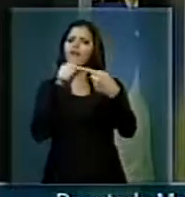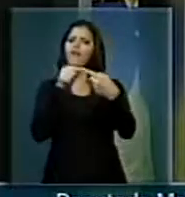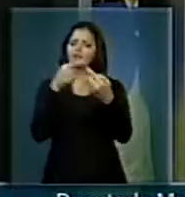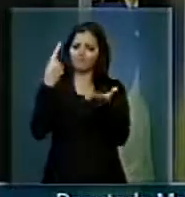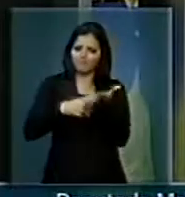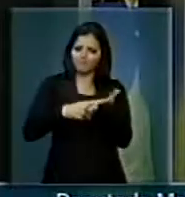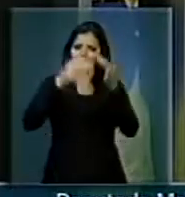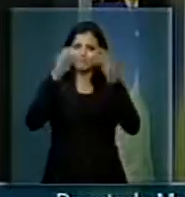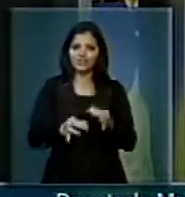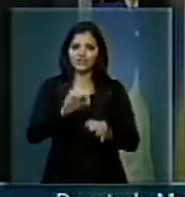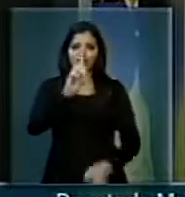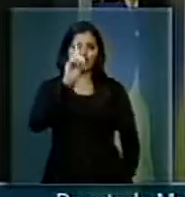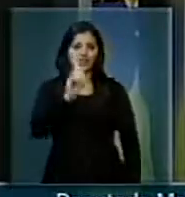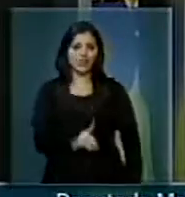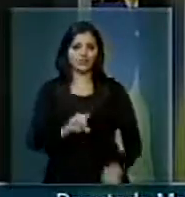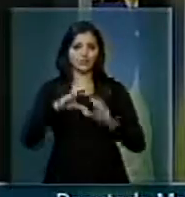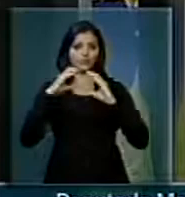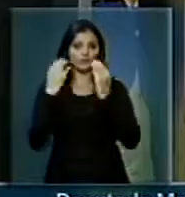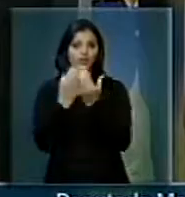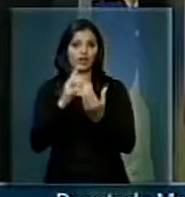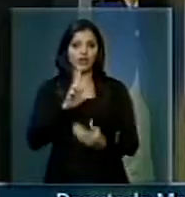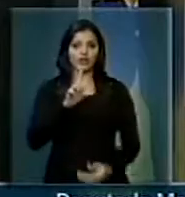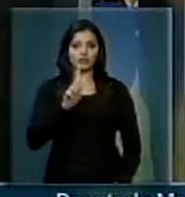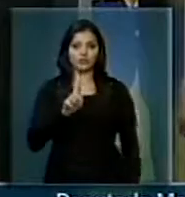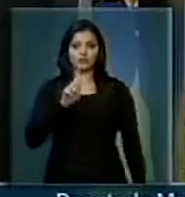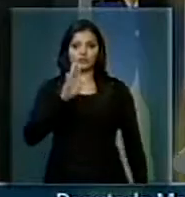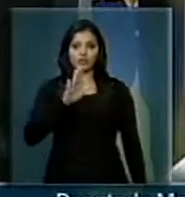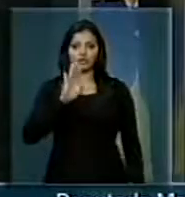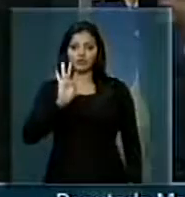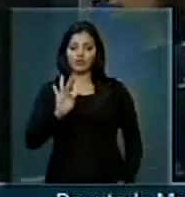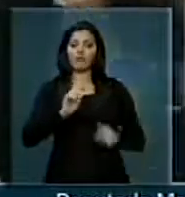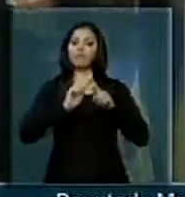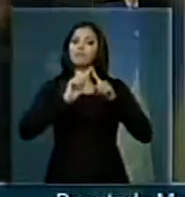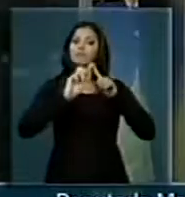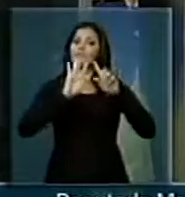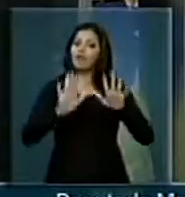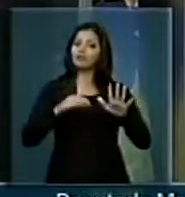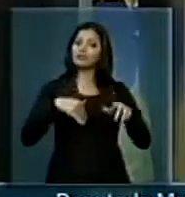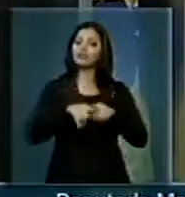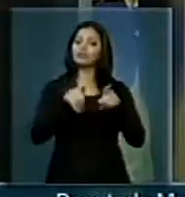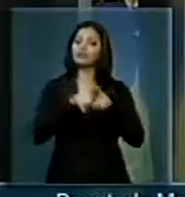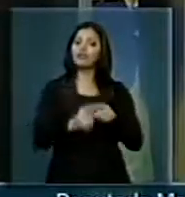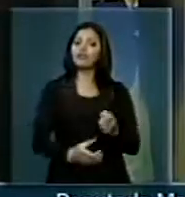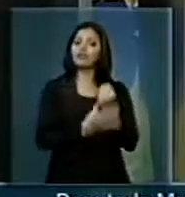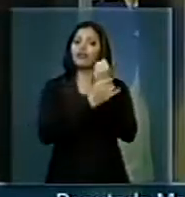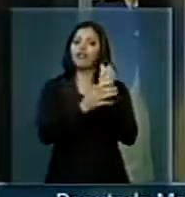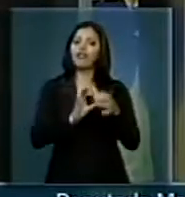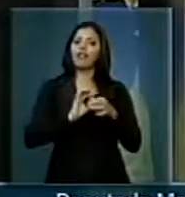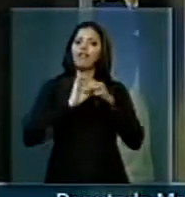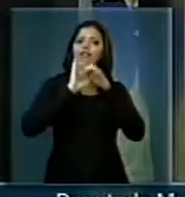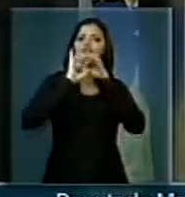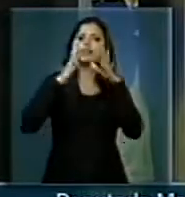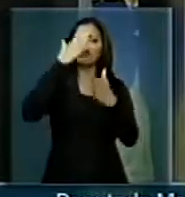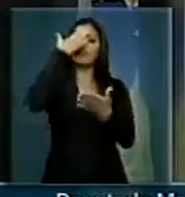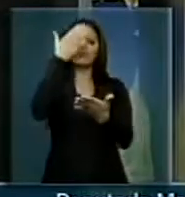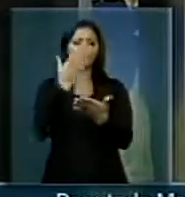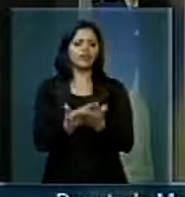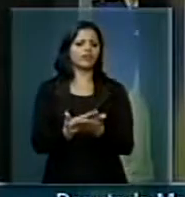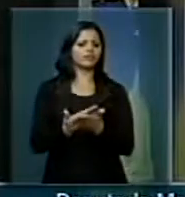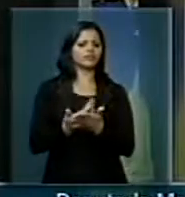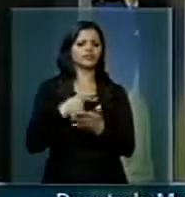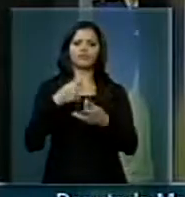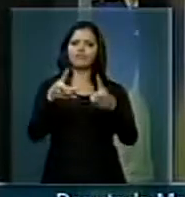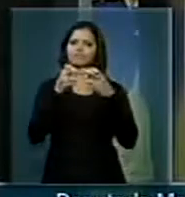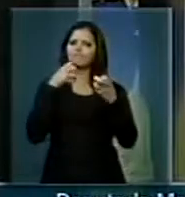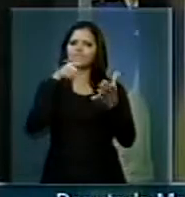garante os direitos para a comunidade LGBT, mas que garante a liberdade de credo tão aclamada